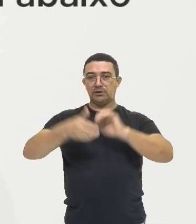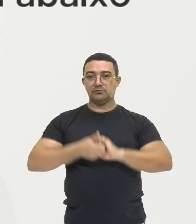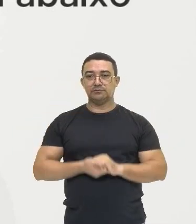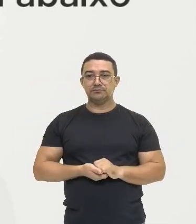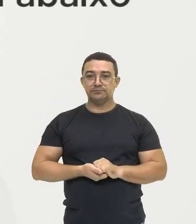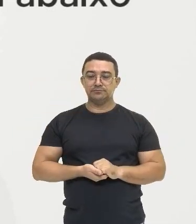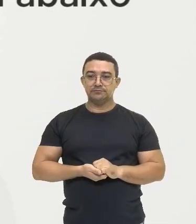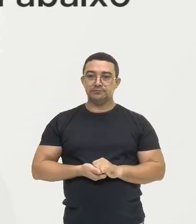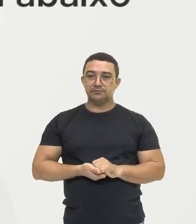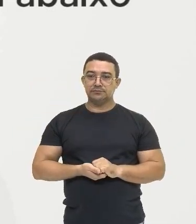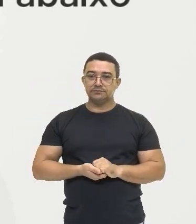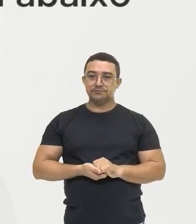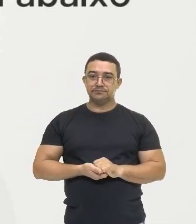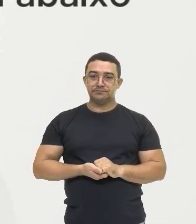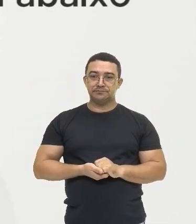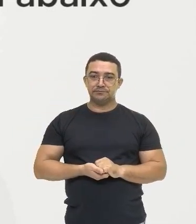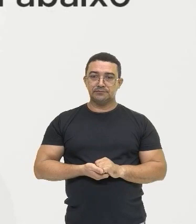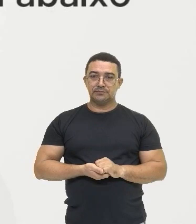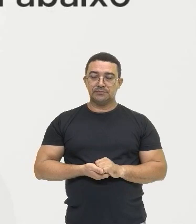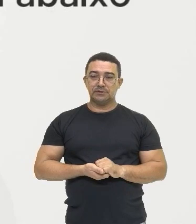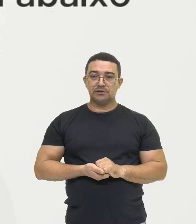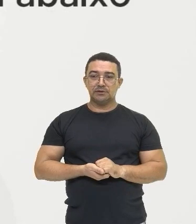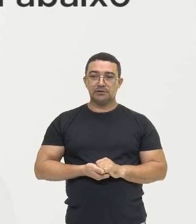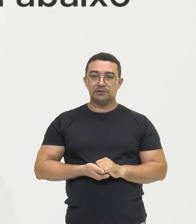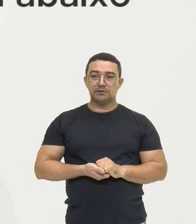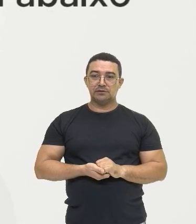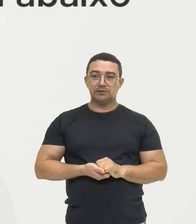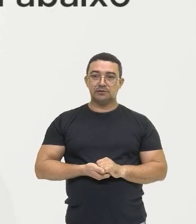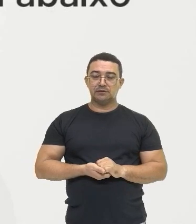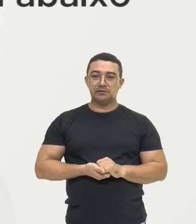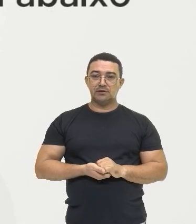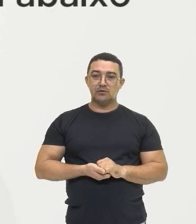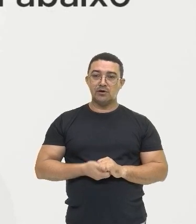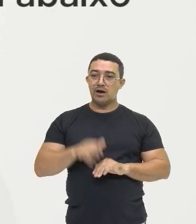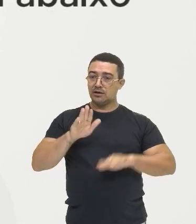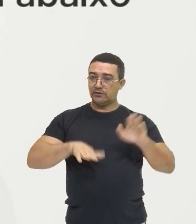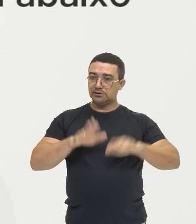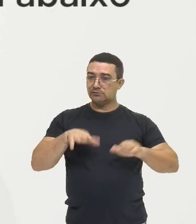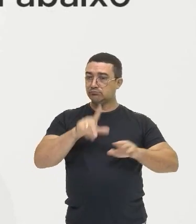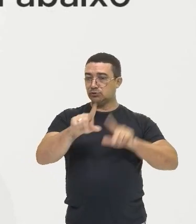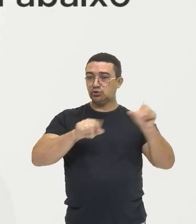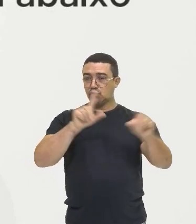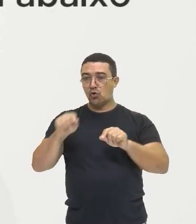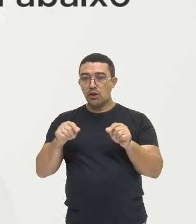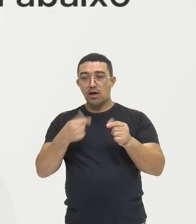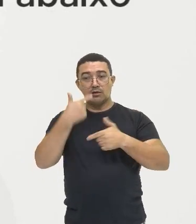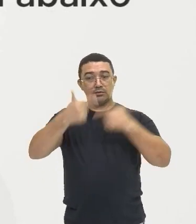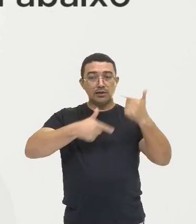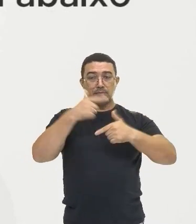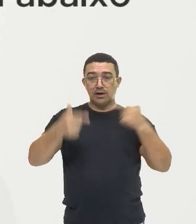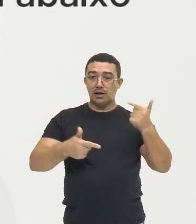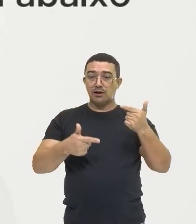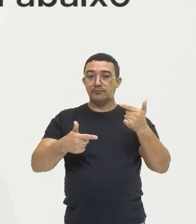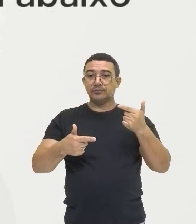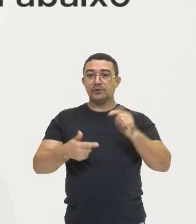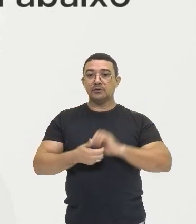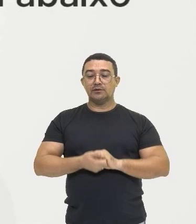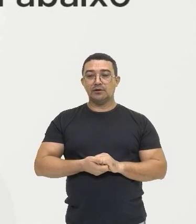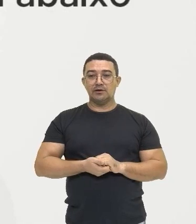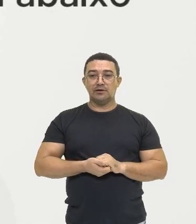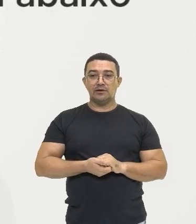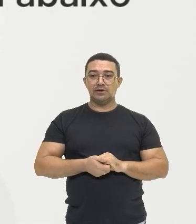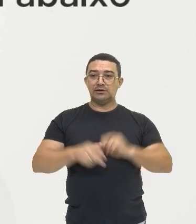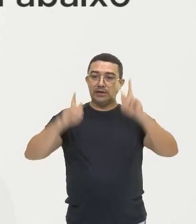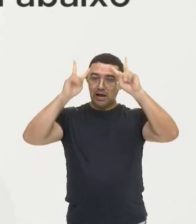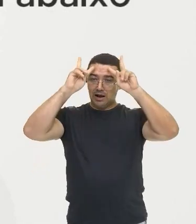de outras formas também. Foi uma escolha trabalhar com as 4 faixas de desenvolvimento humano aqui: